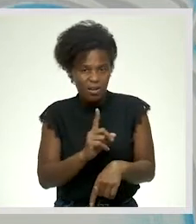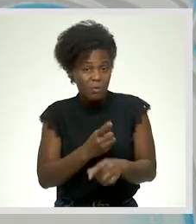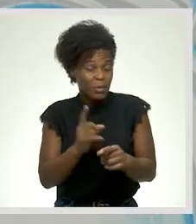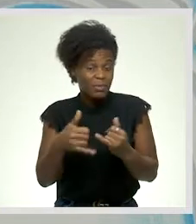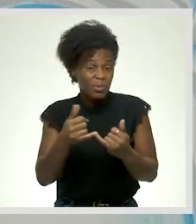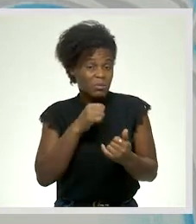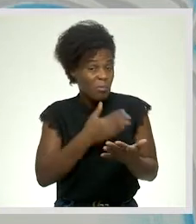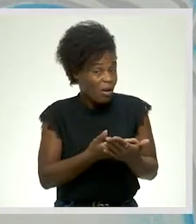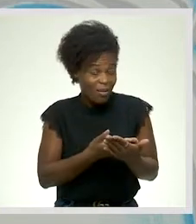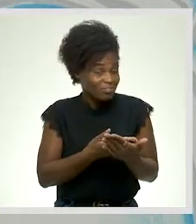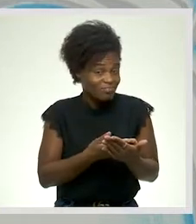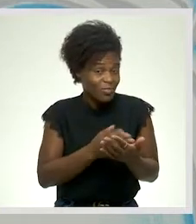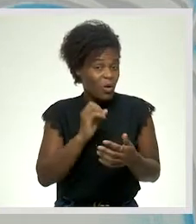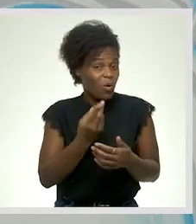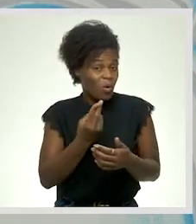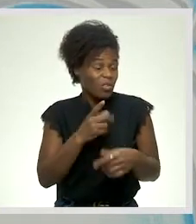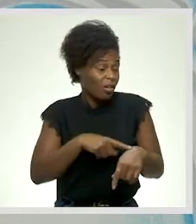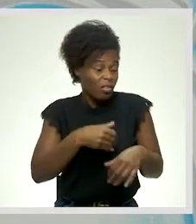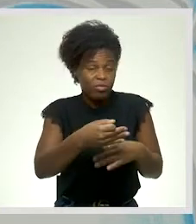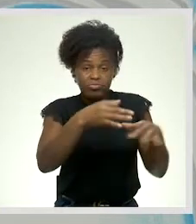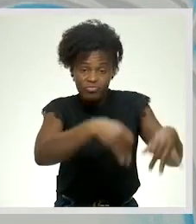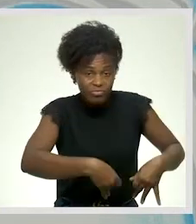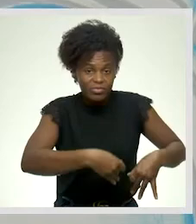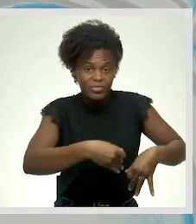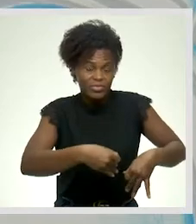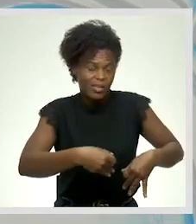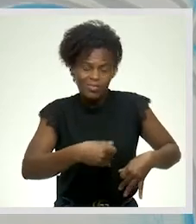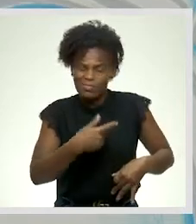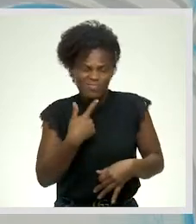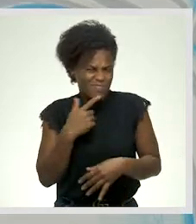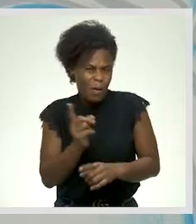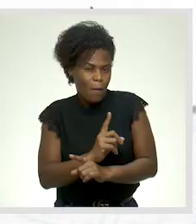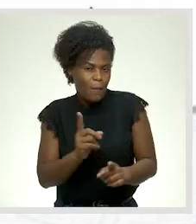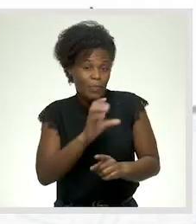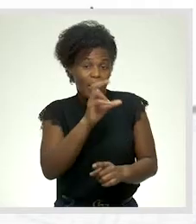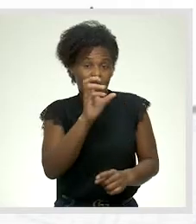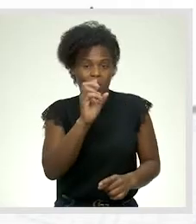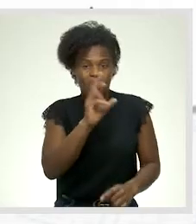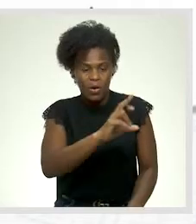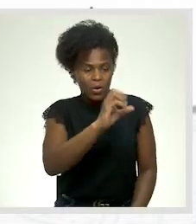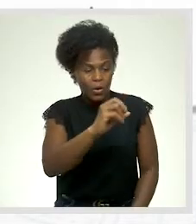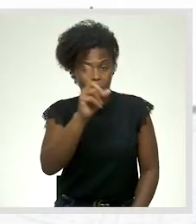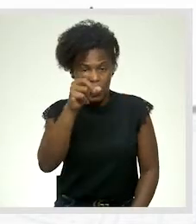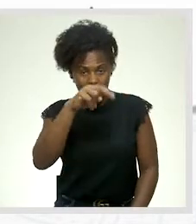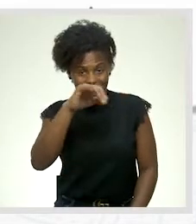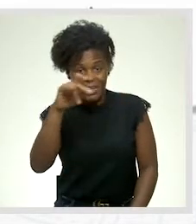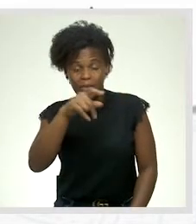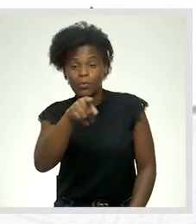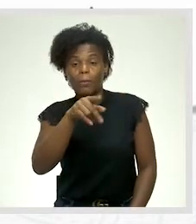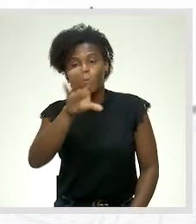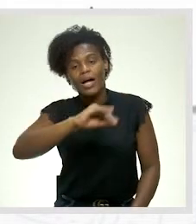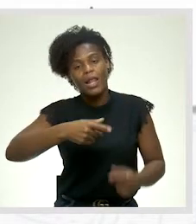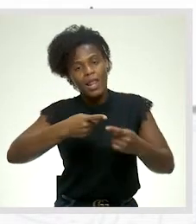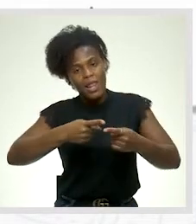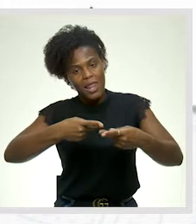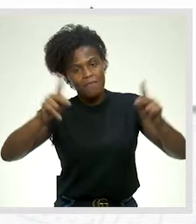ela morre, torna extemporânea ou inoportuna? Não. Na crónica você tem maior liberdade. Não há preocupação